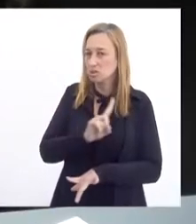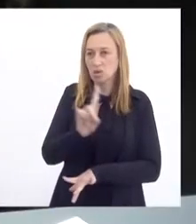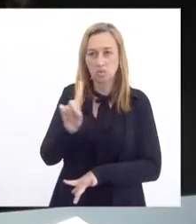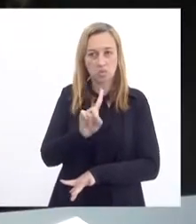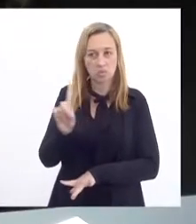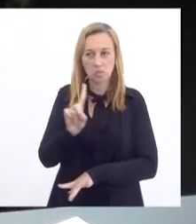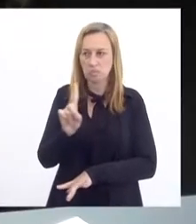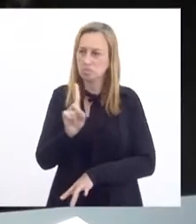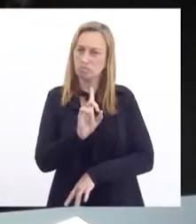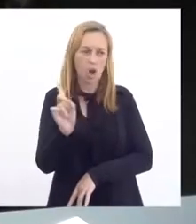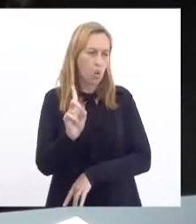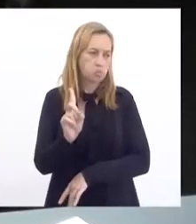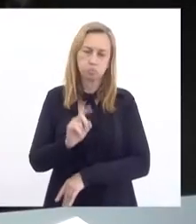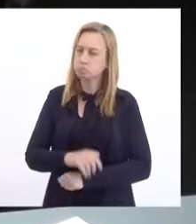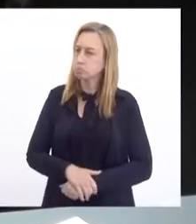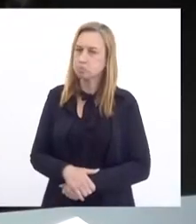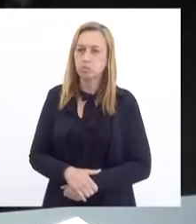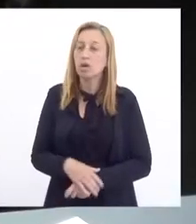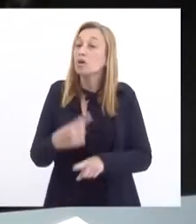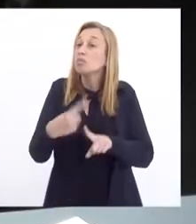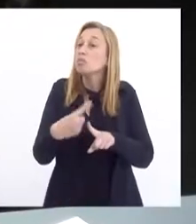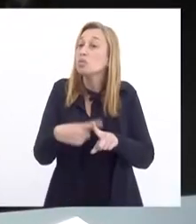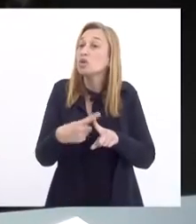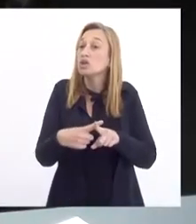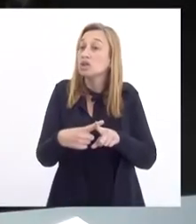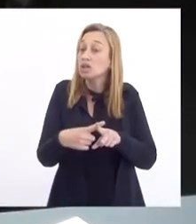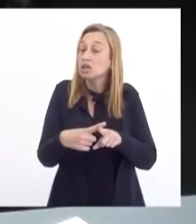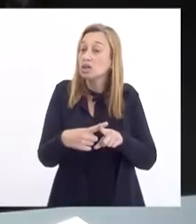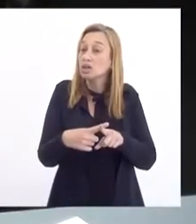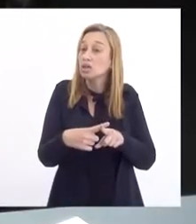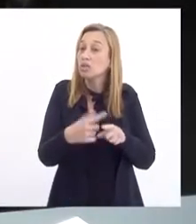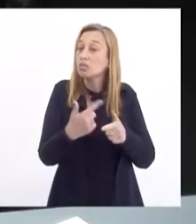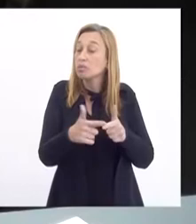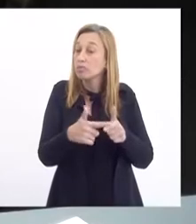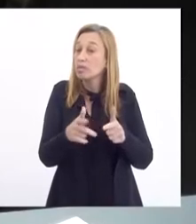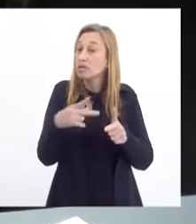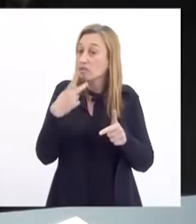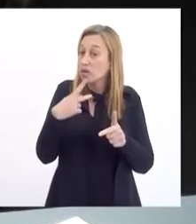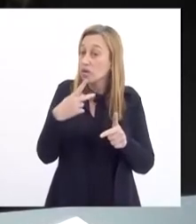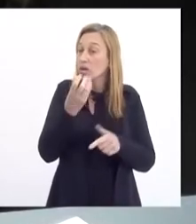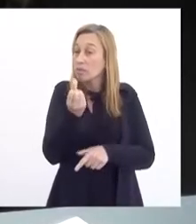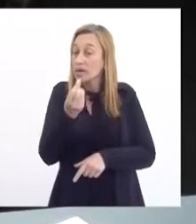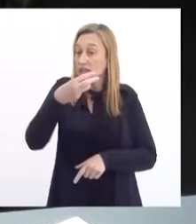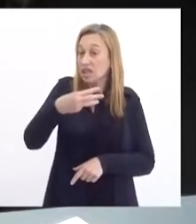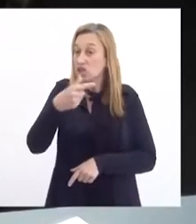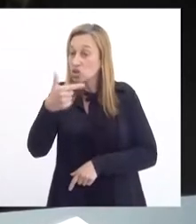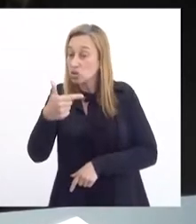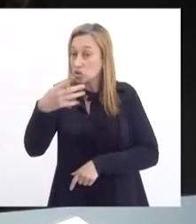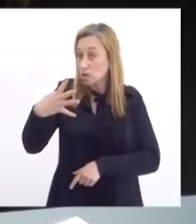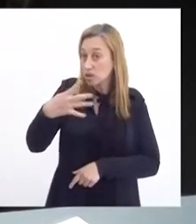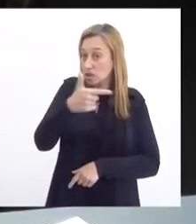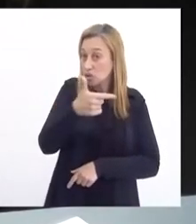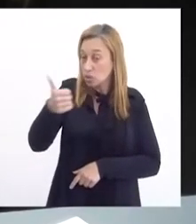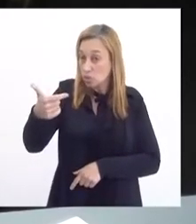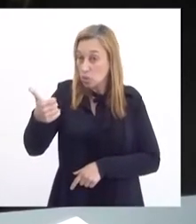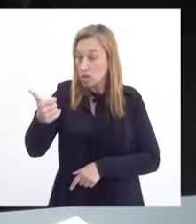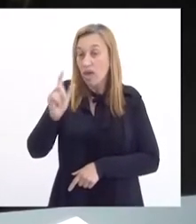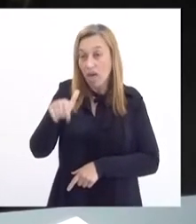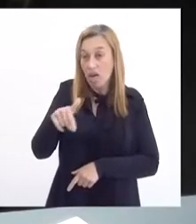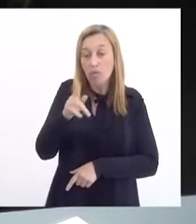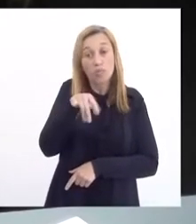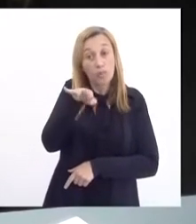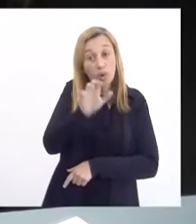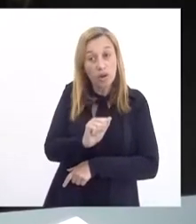Porque, não, não. Porque a mosca que Vossa Excelência falou, na 6324 de 12, é um